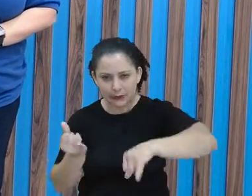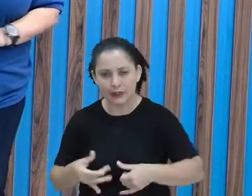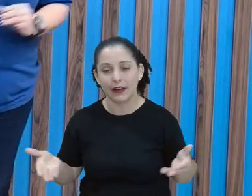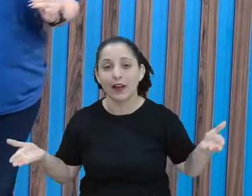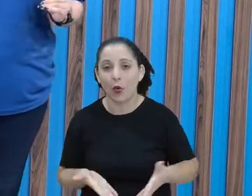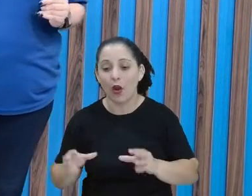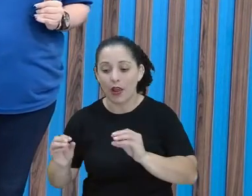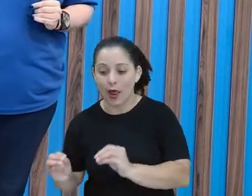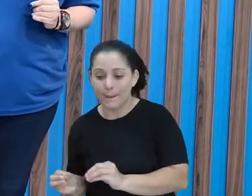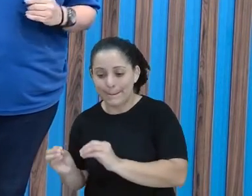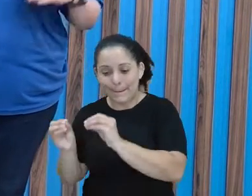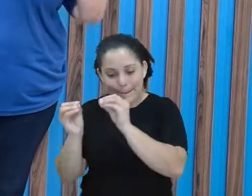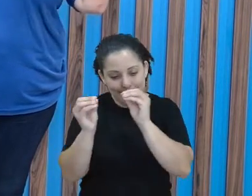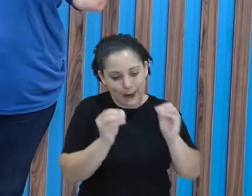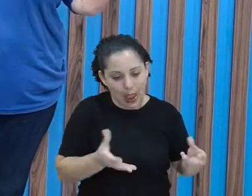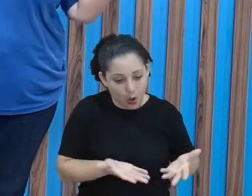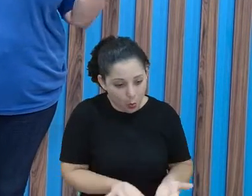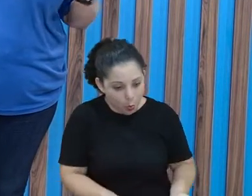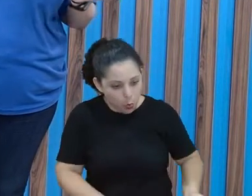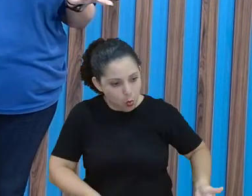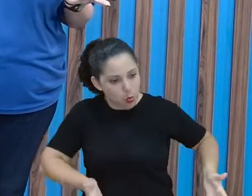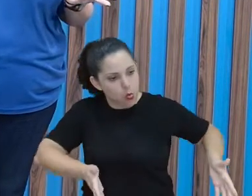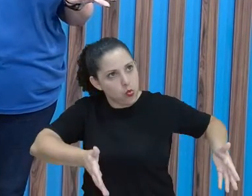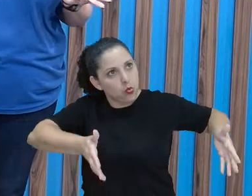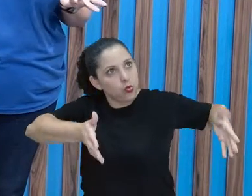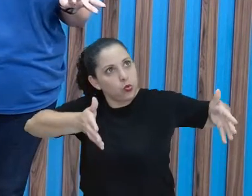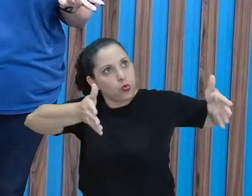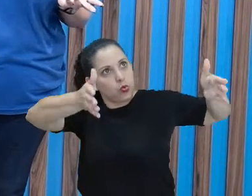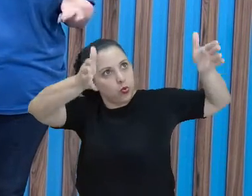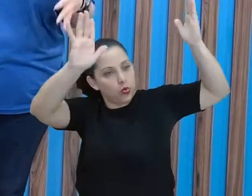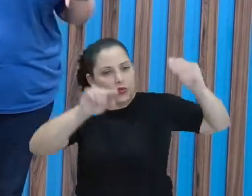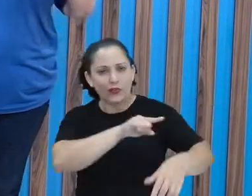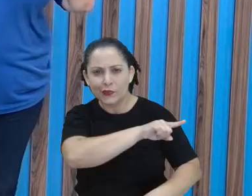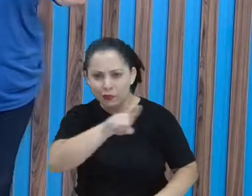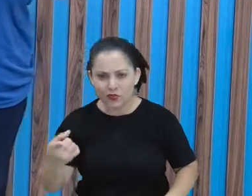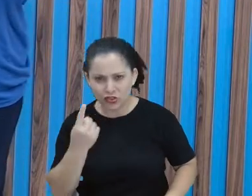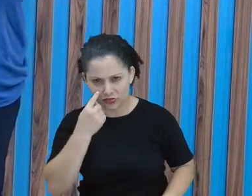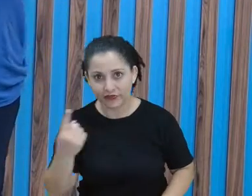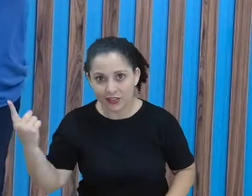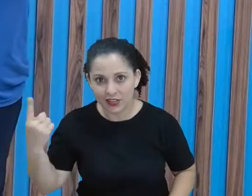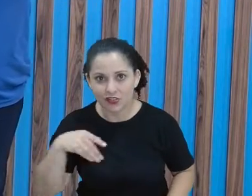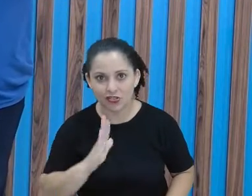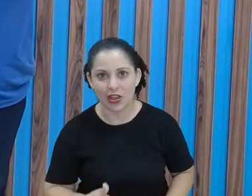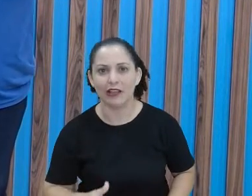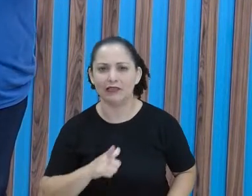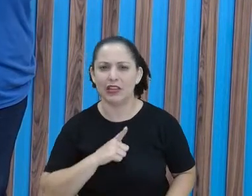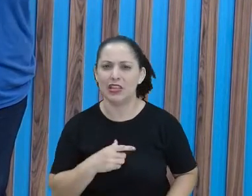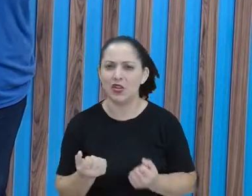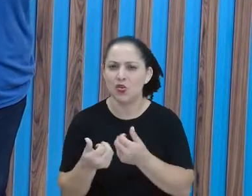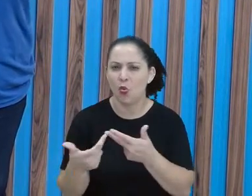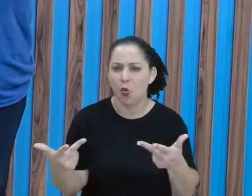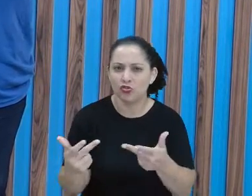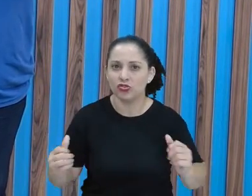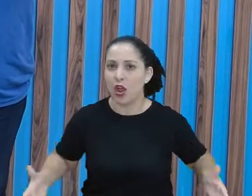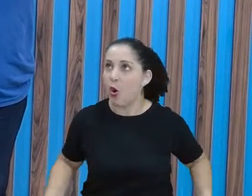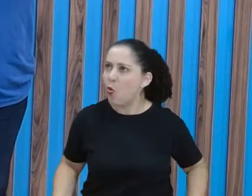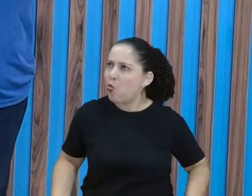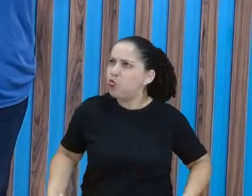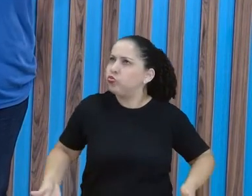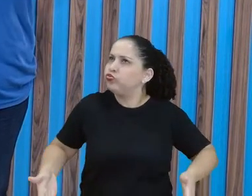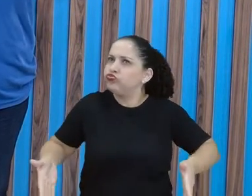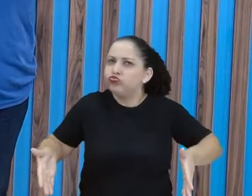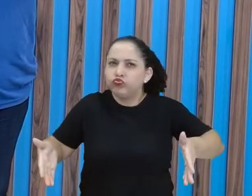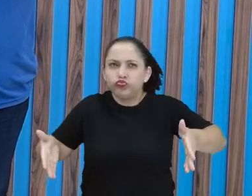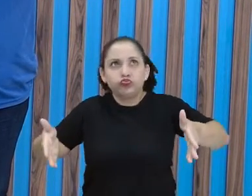reservatórios. Vocês já devem ter visto em alguns locais aqui da nossa cidade mesmo. A gente vê uns reservatórios, né, elevados.